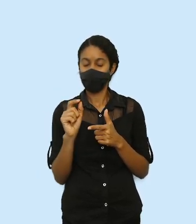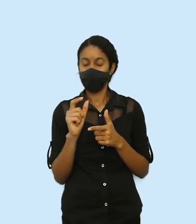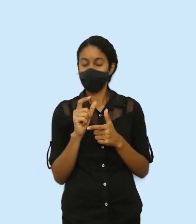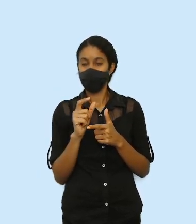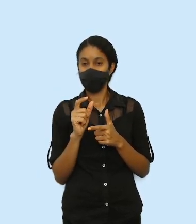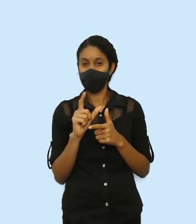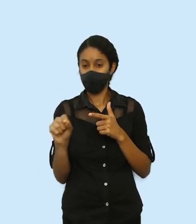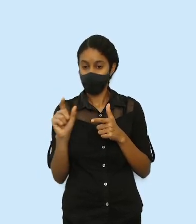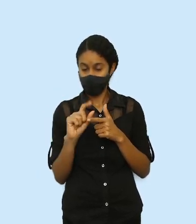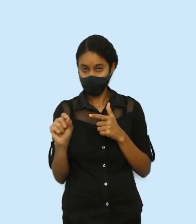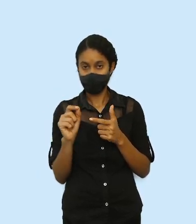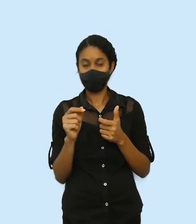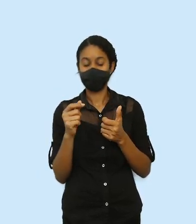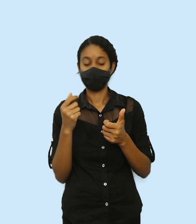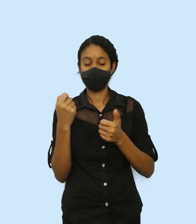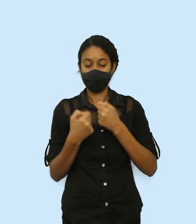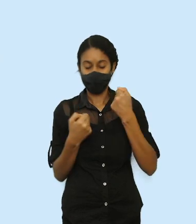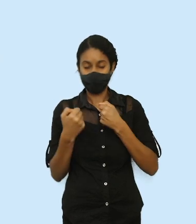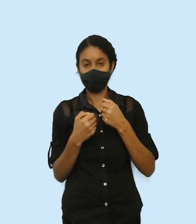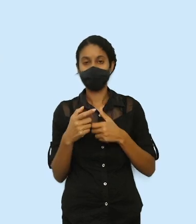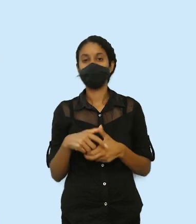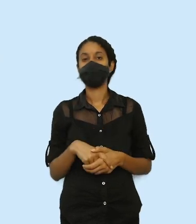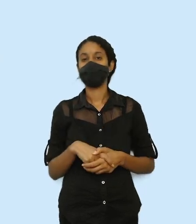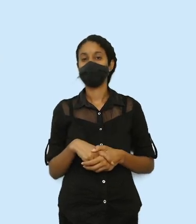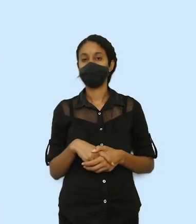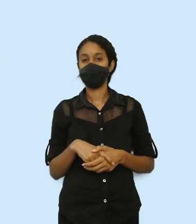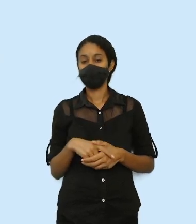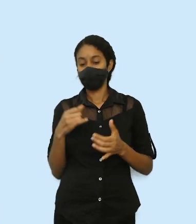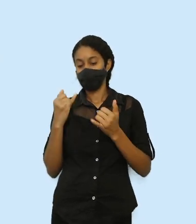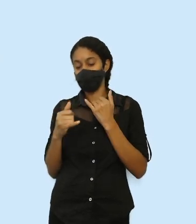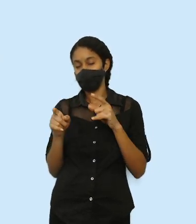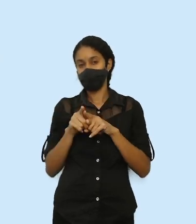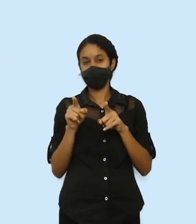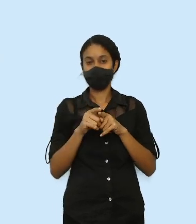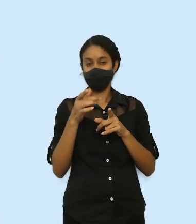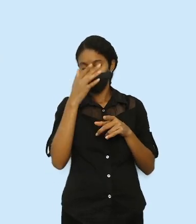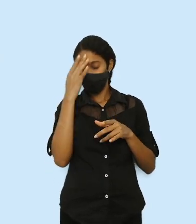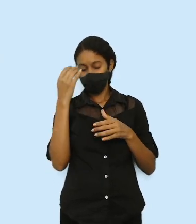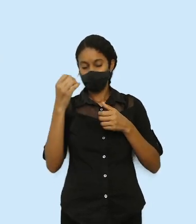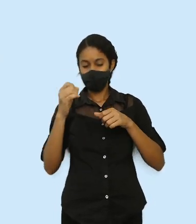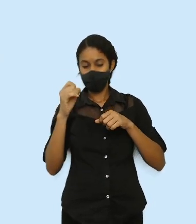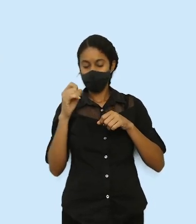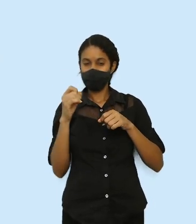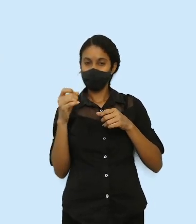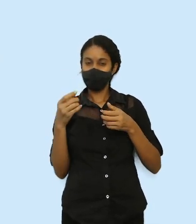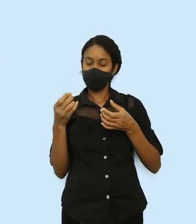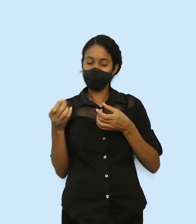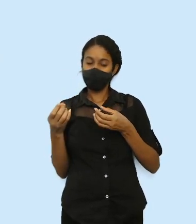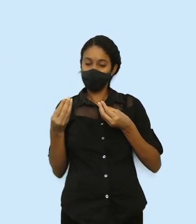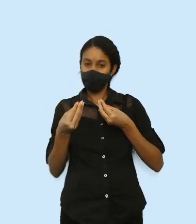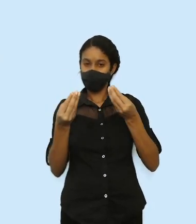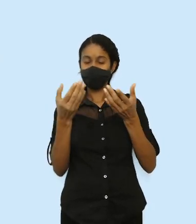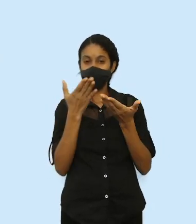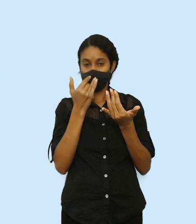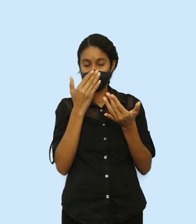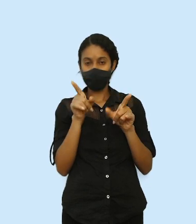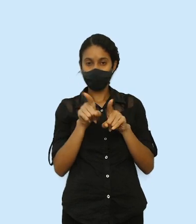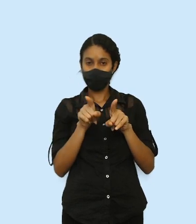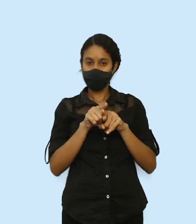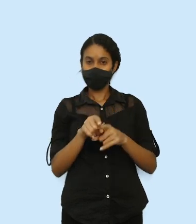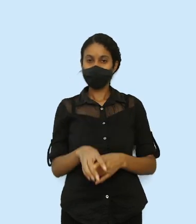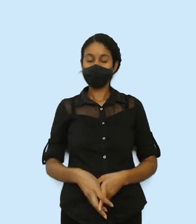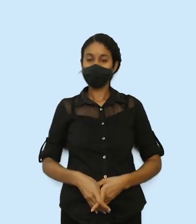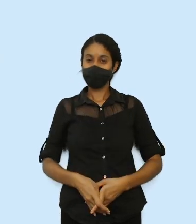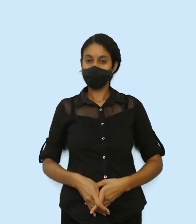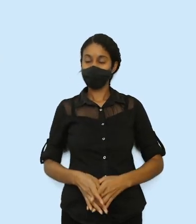deles. Parece que semelhante acontece com os entregadores do iFood e de outras empresas aí que entregam